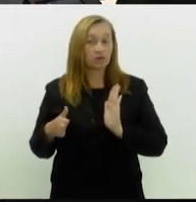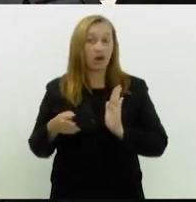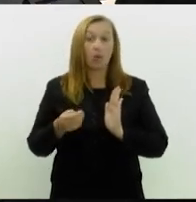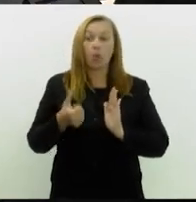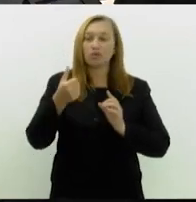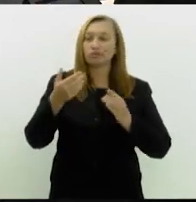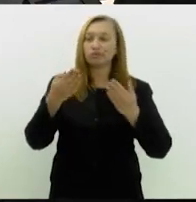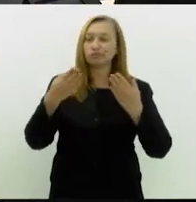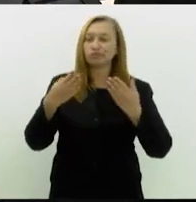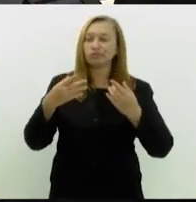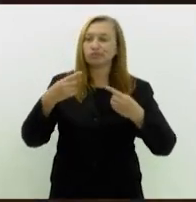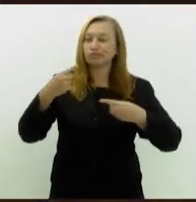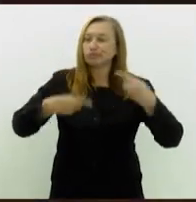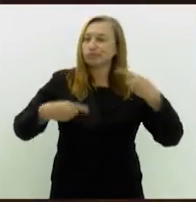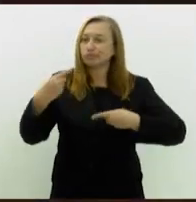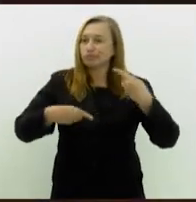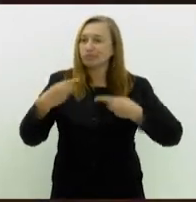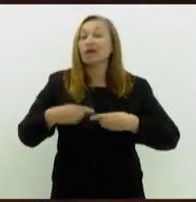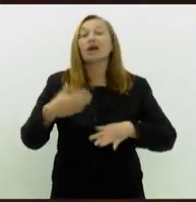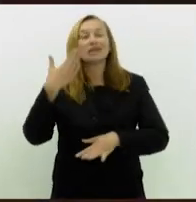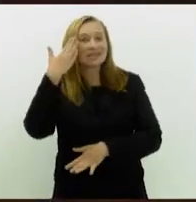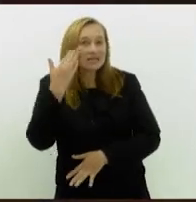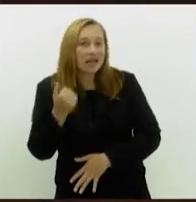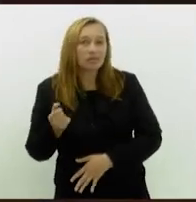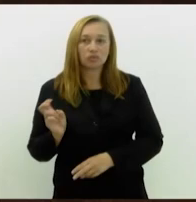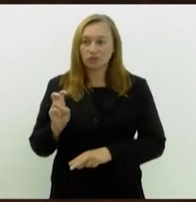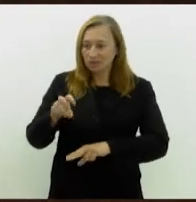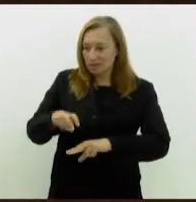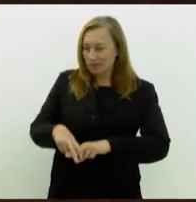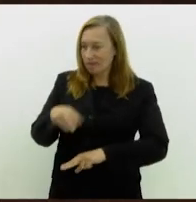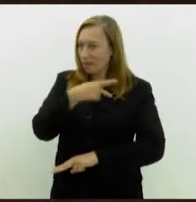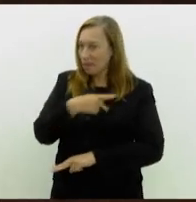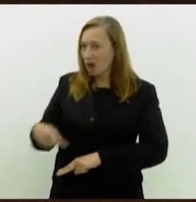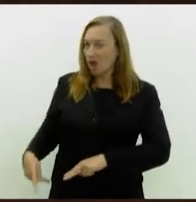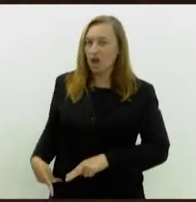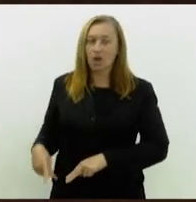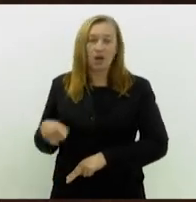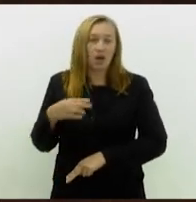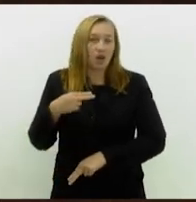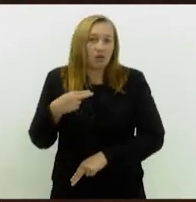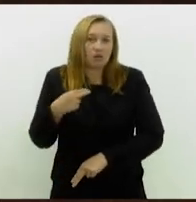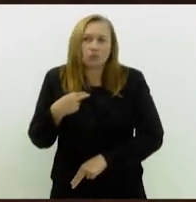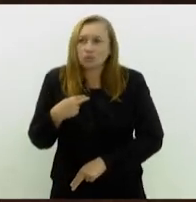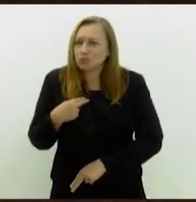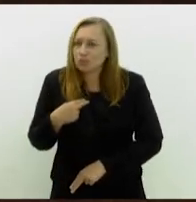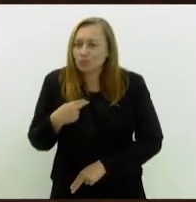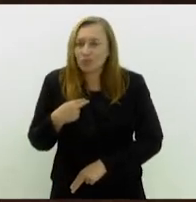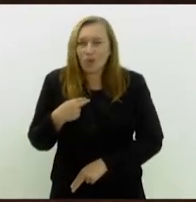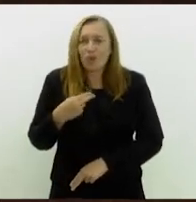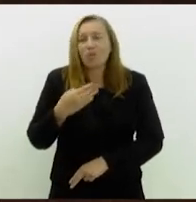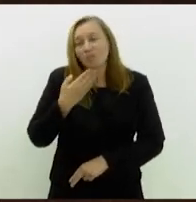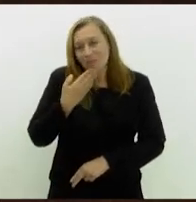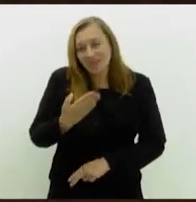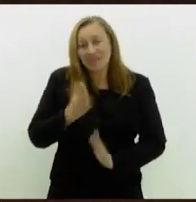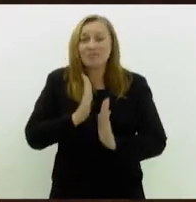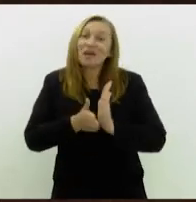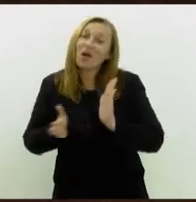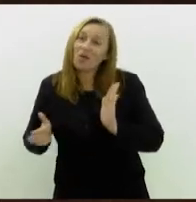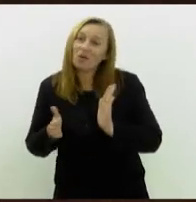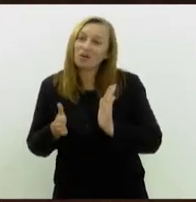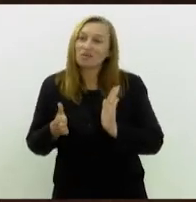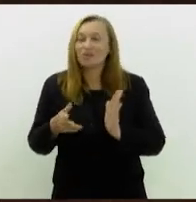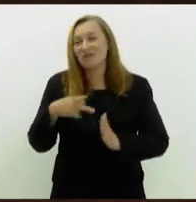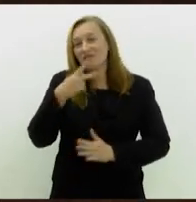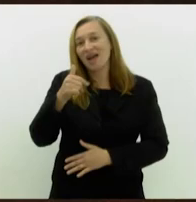sabe que quando vossa excelência está na presidência eu de pir um pela ordem para chamar